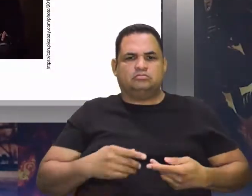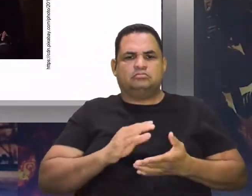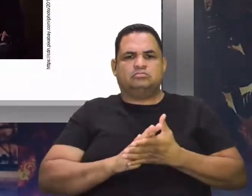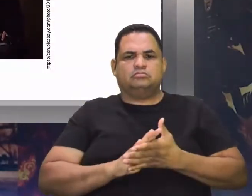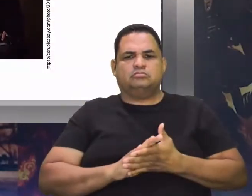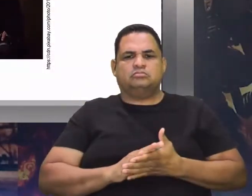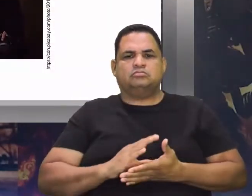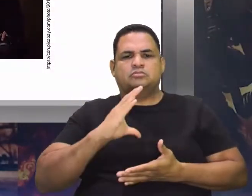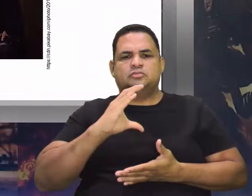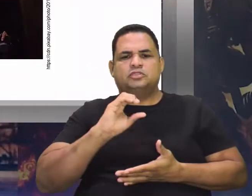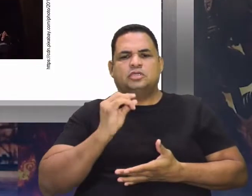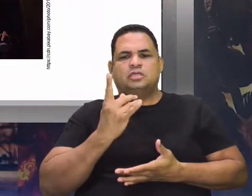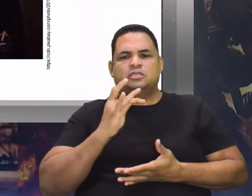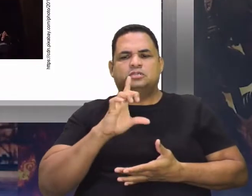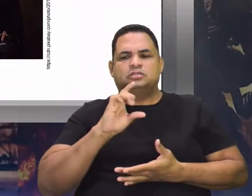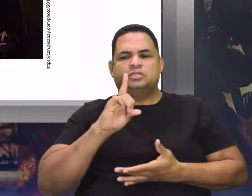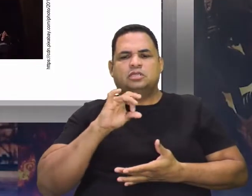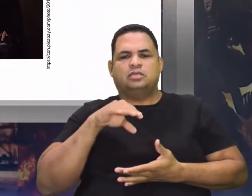Charles Darwin.